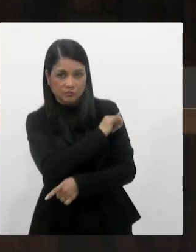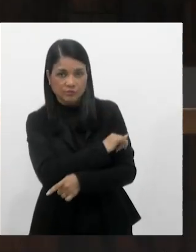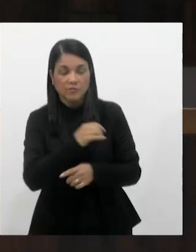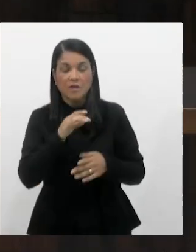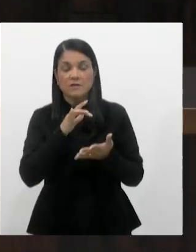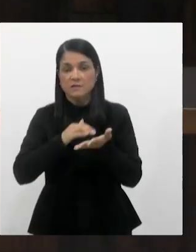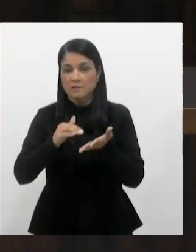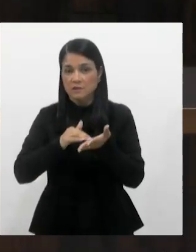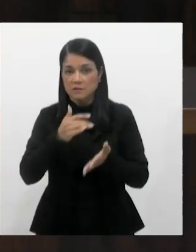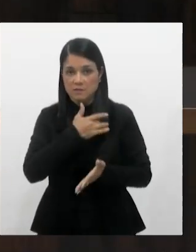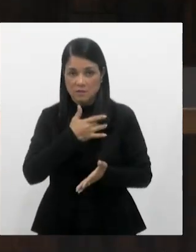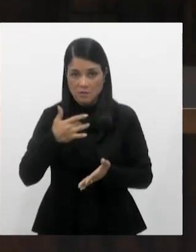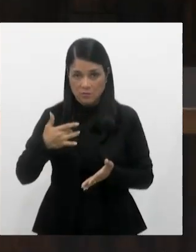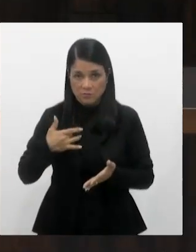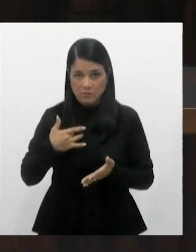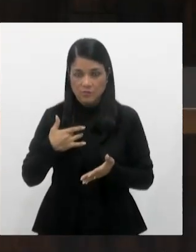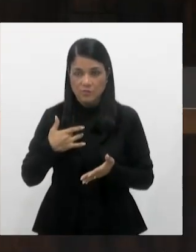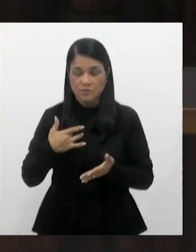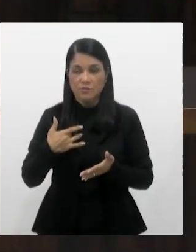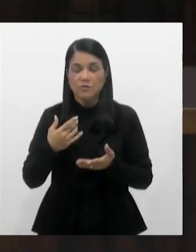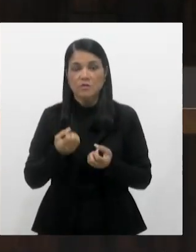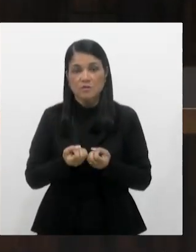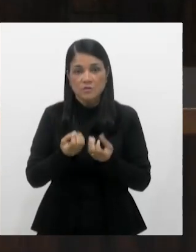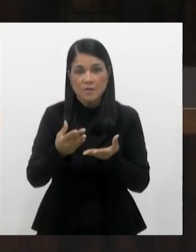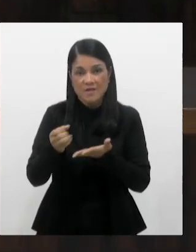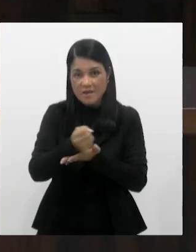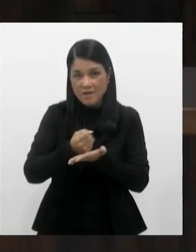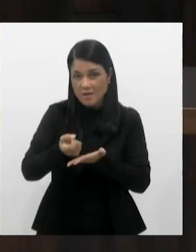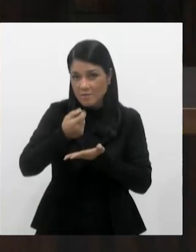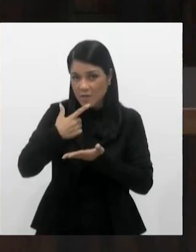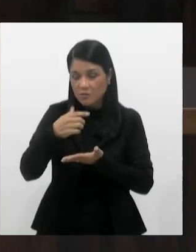a disponibilizar os anticoagulantes